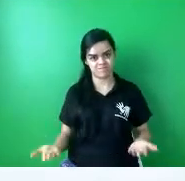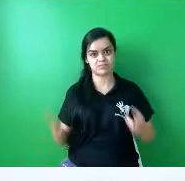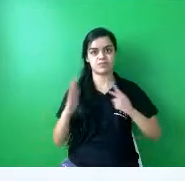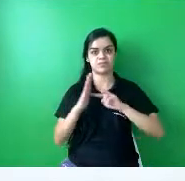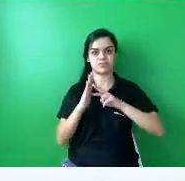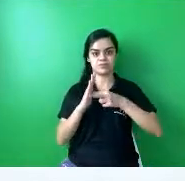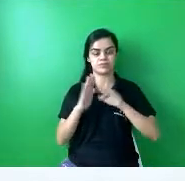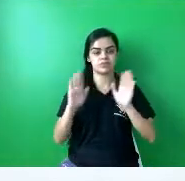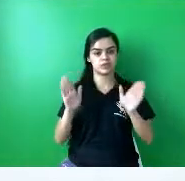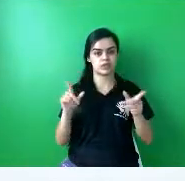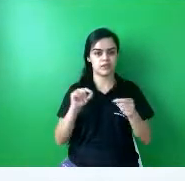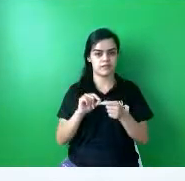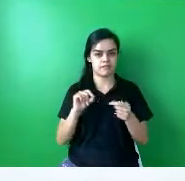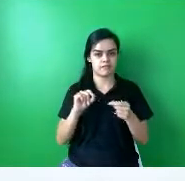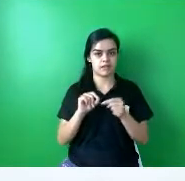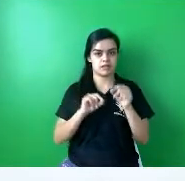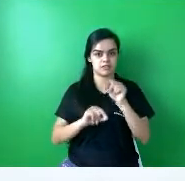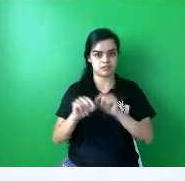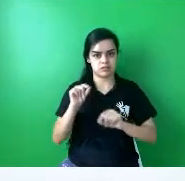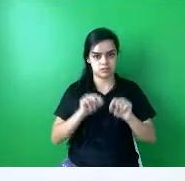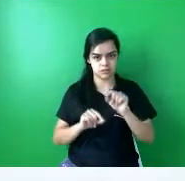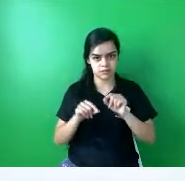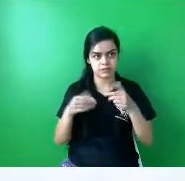já fez a sua parte e